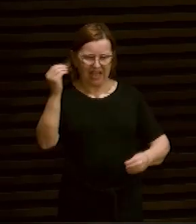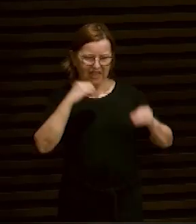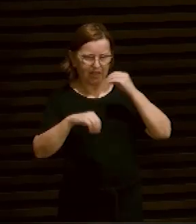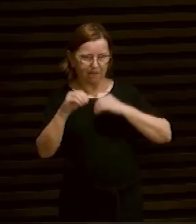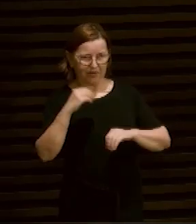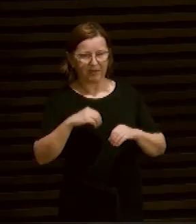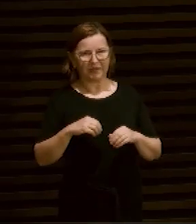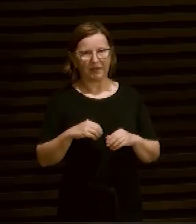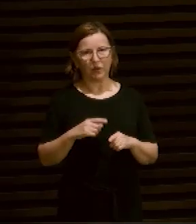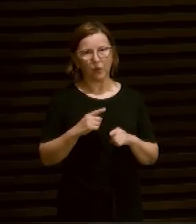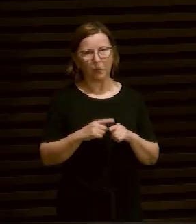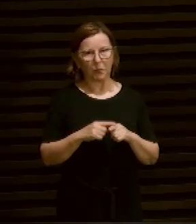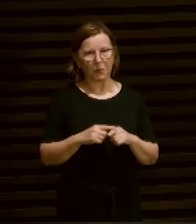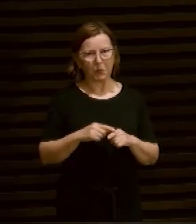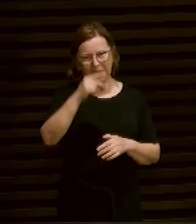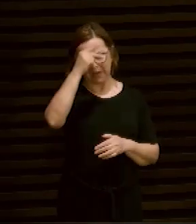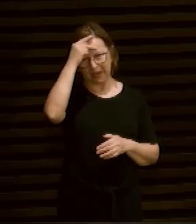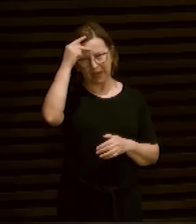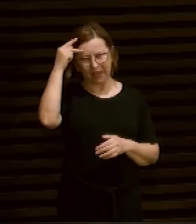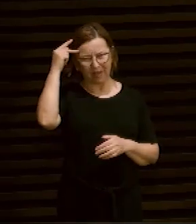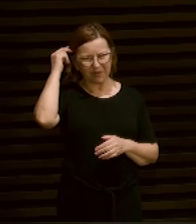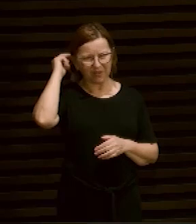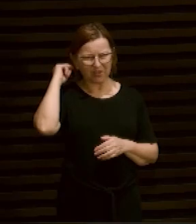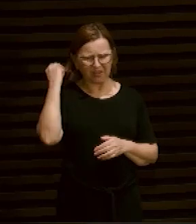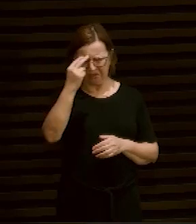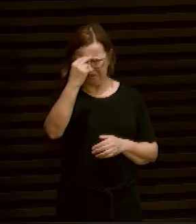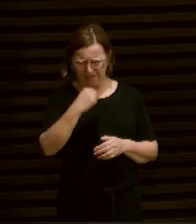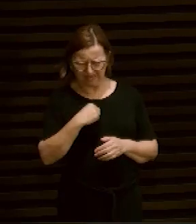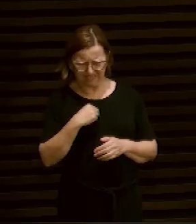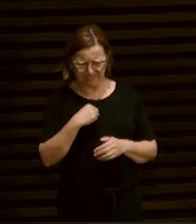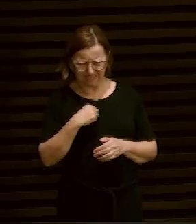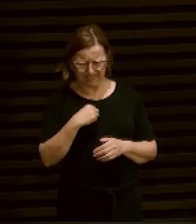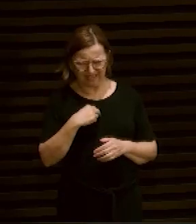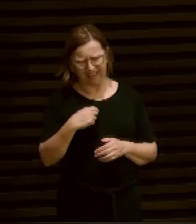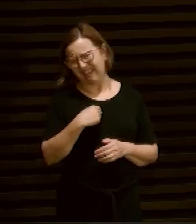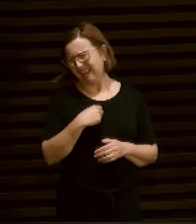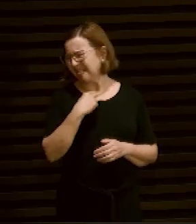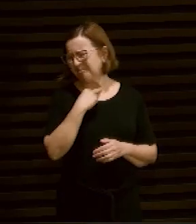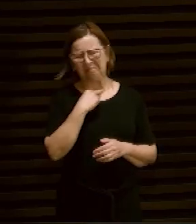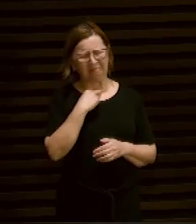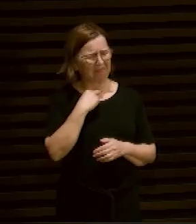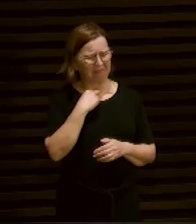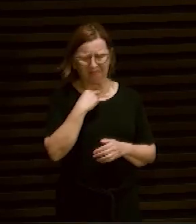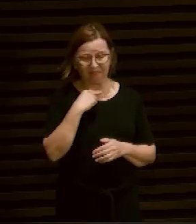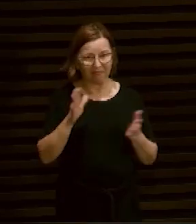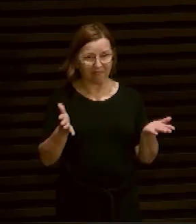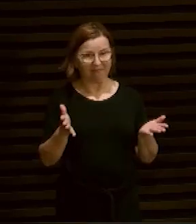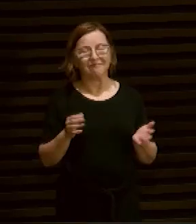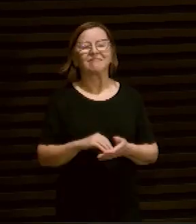um olhar de impotência, de um olhar de incapacidade. Você vai olhar, por